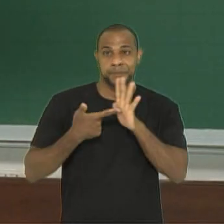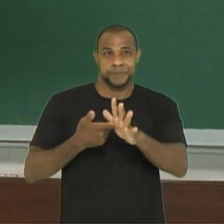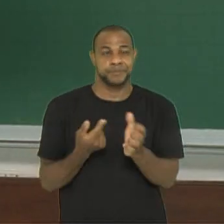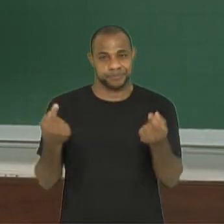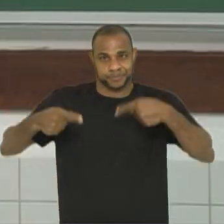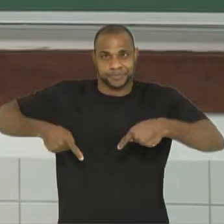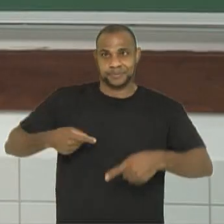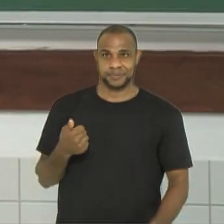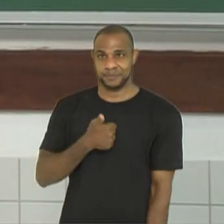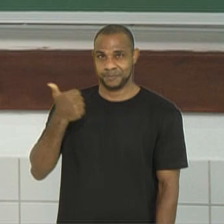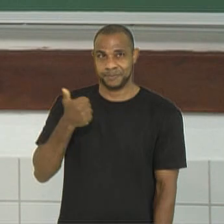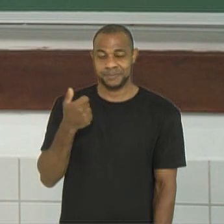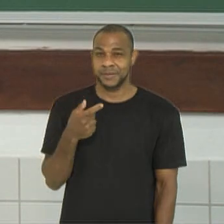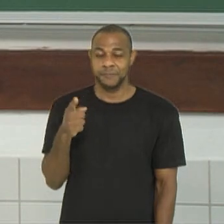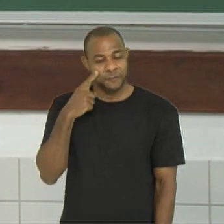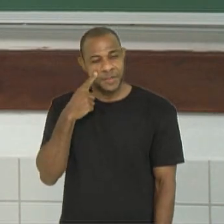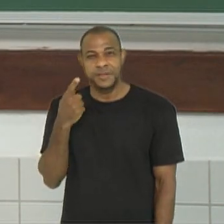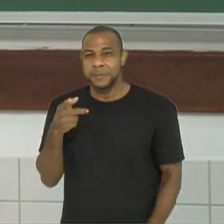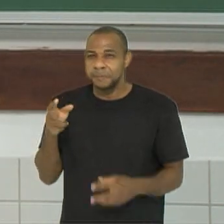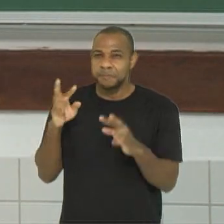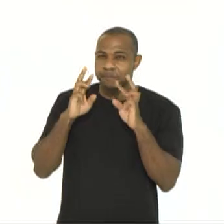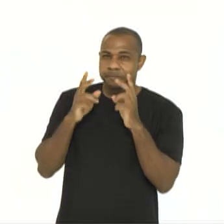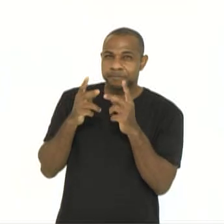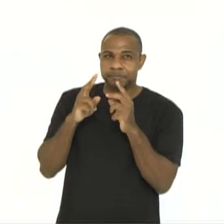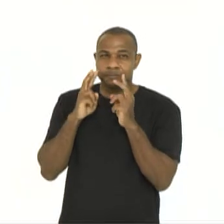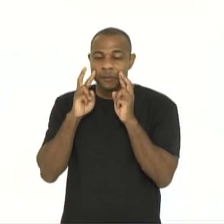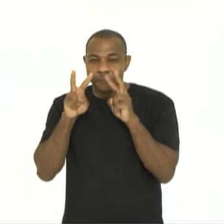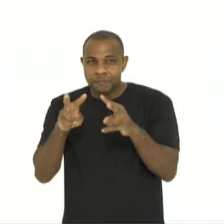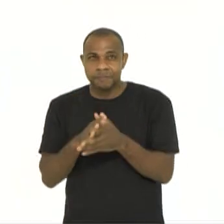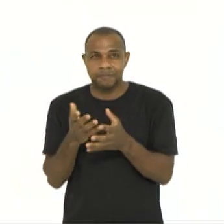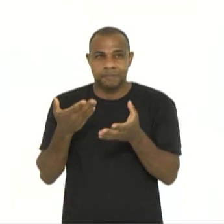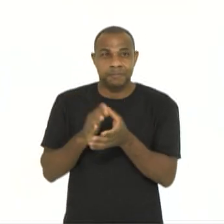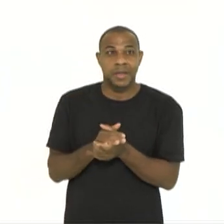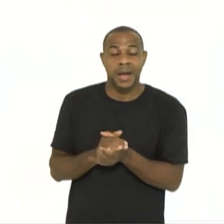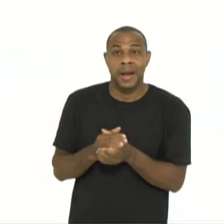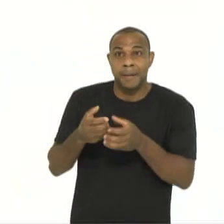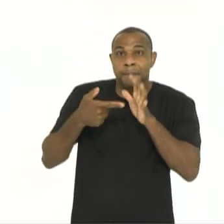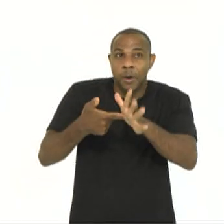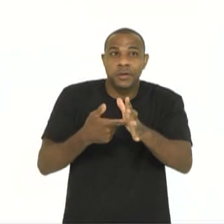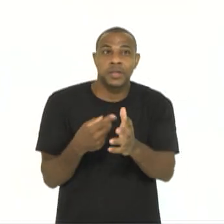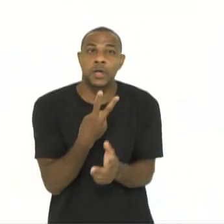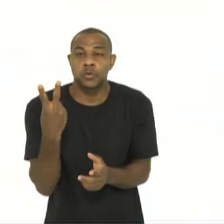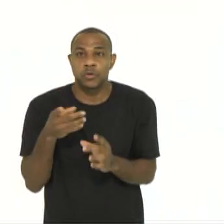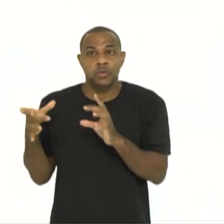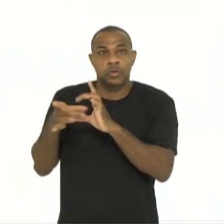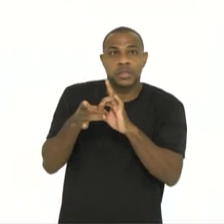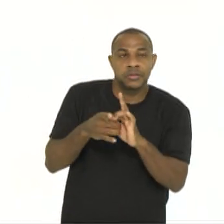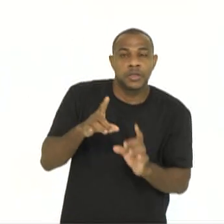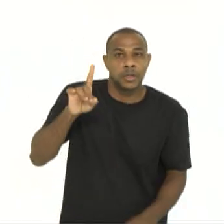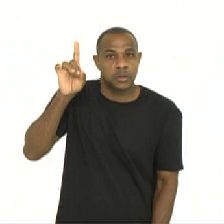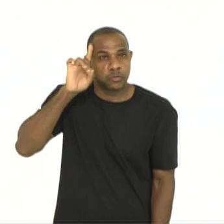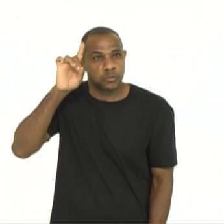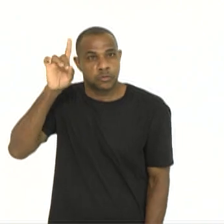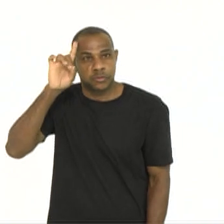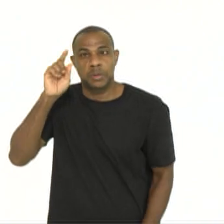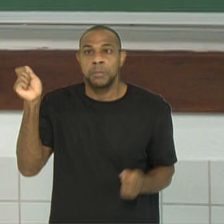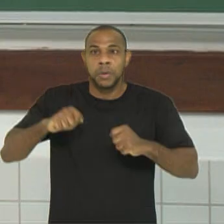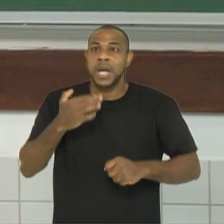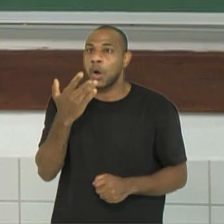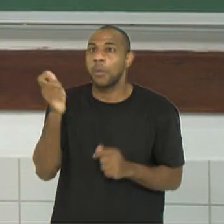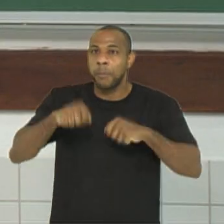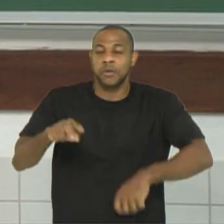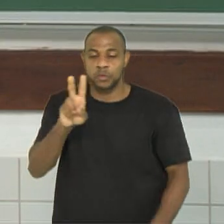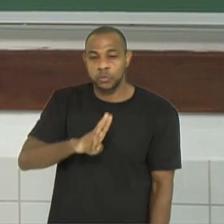primeiro quiz para ver se você prestou bem atenção nisso aqui. Apresente 2 contextos do cotidiano em que a cor pode ser